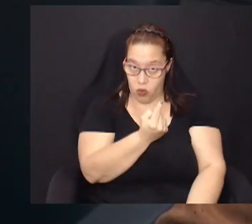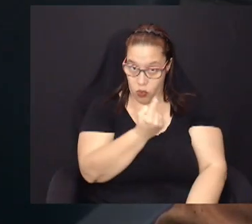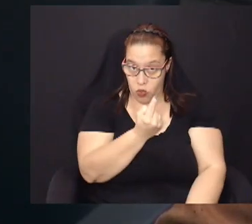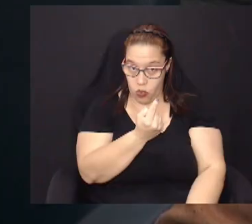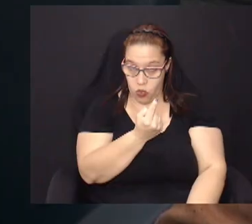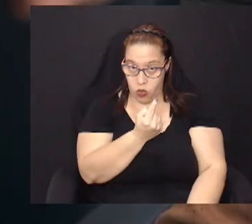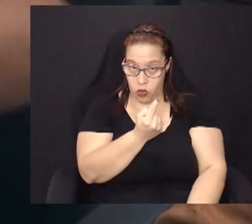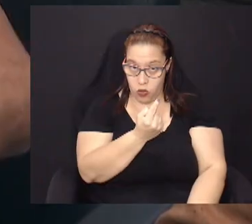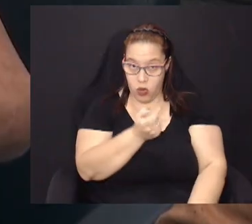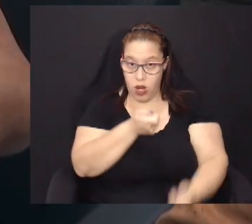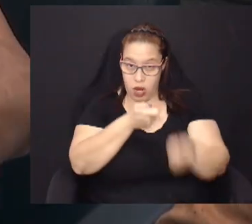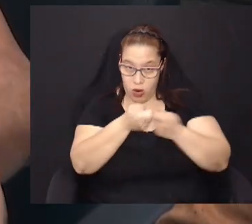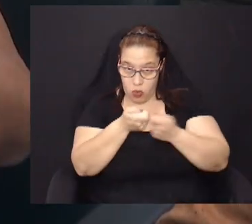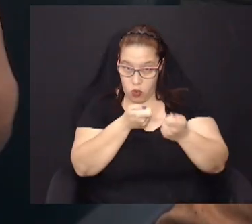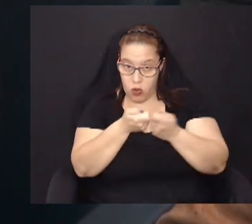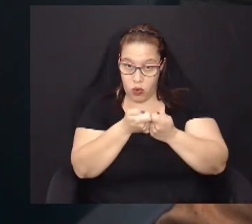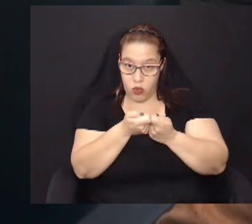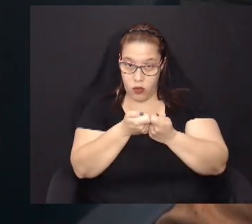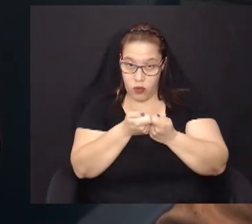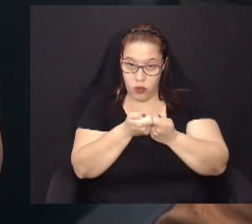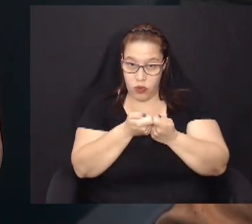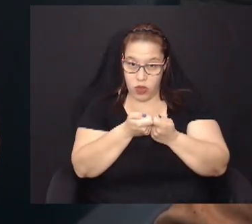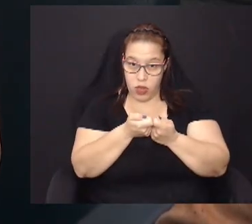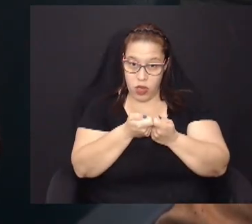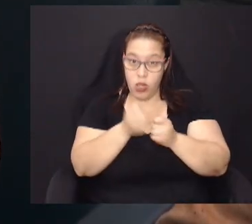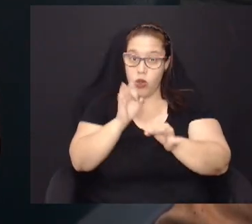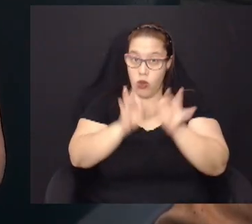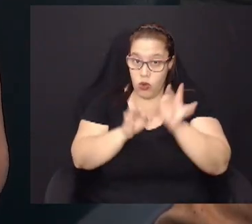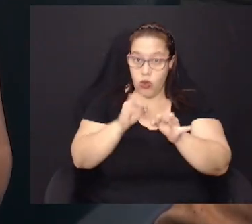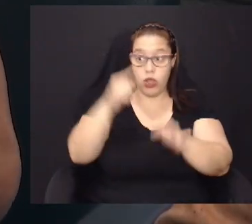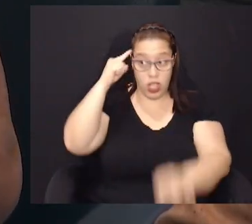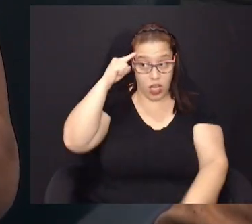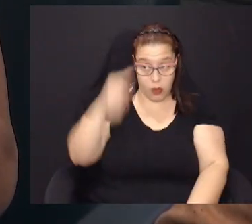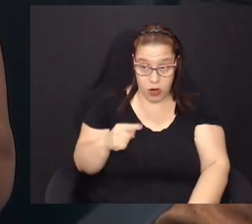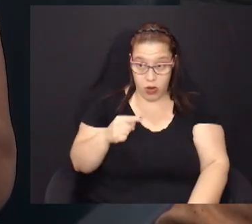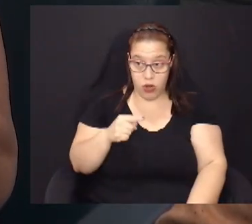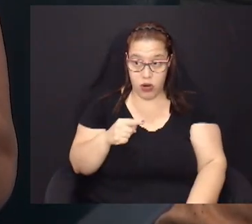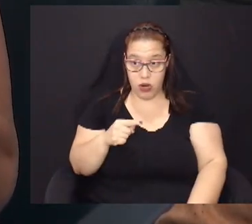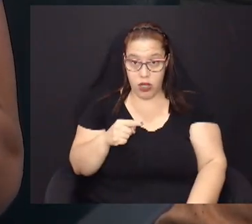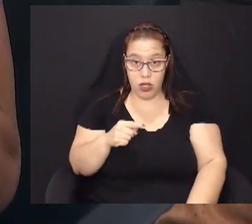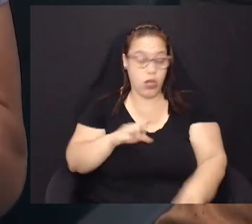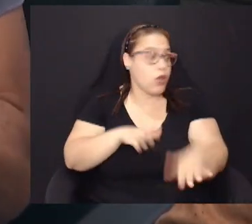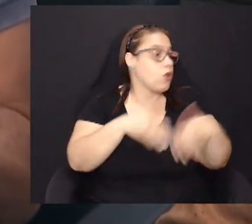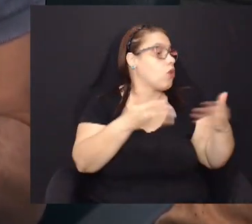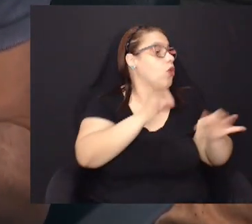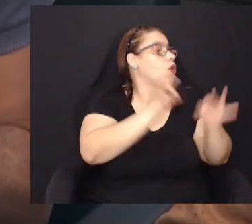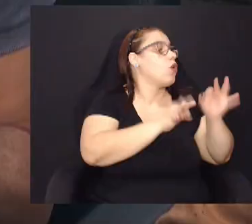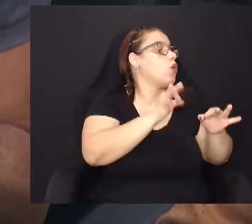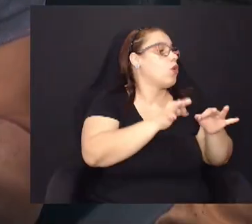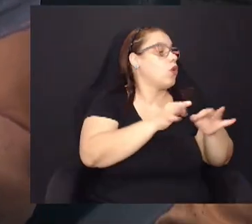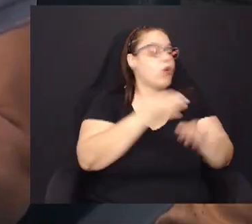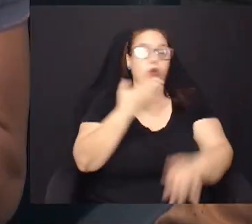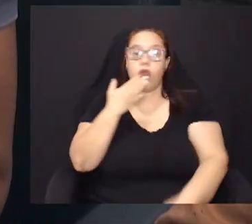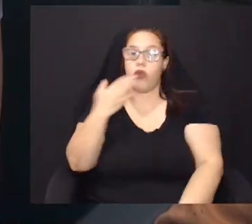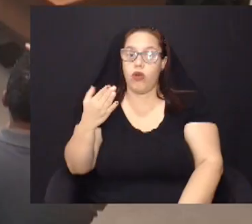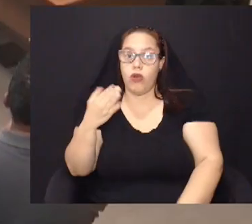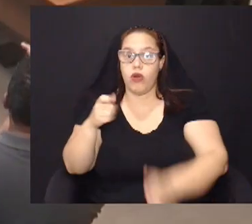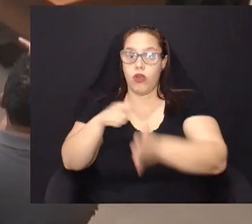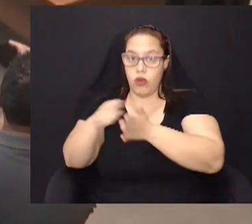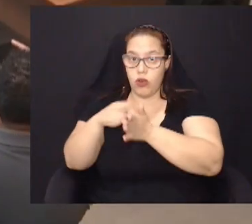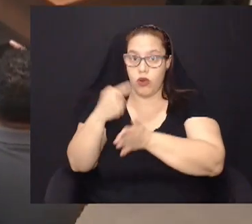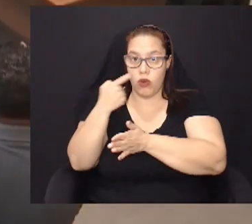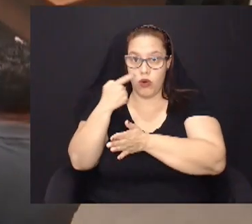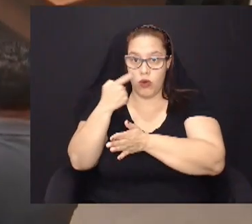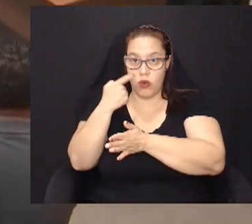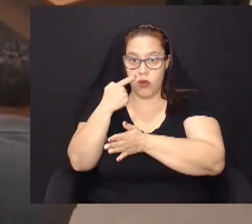a aferição da forma que o juiz determinou na sentença... Qual é a forma que o juiz determinou? Eu pedi para o Otto verificar lá. Inclusive,